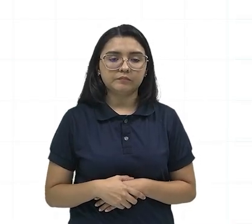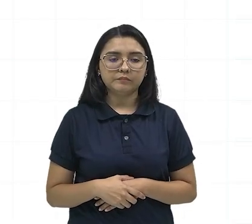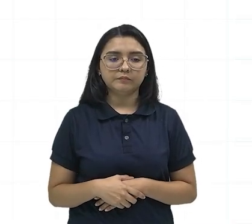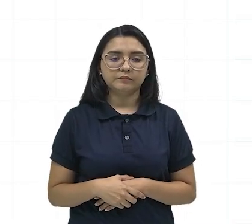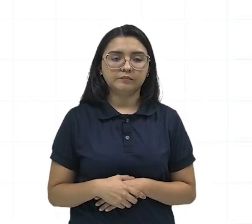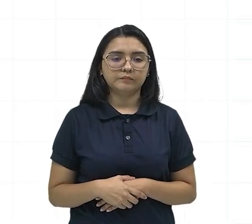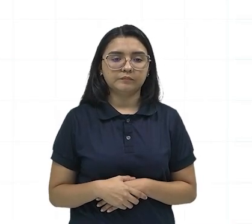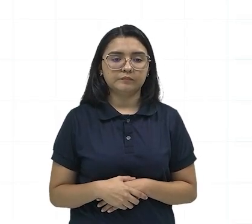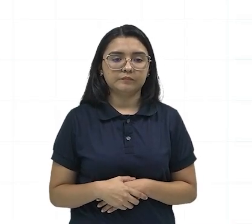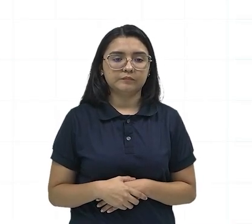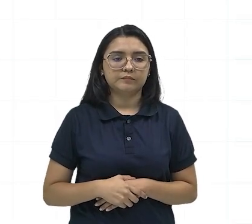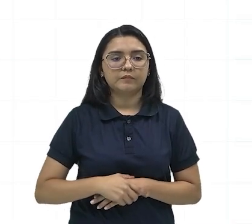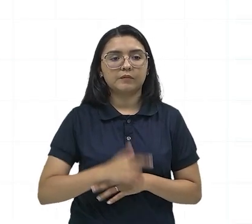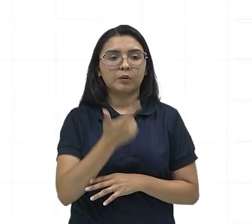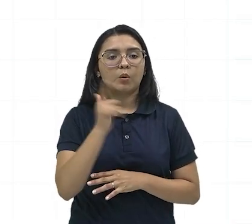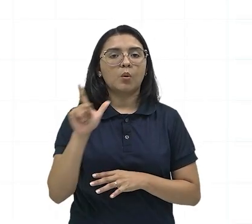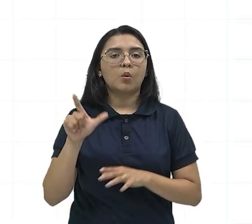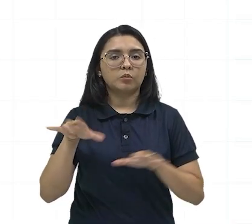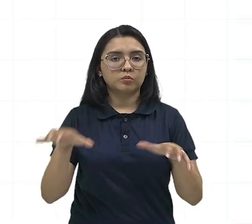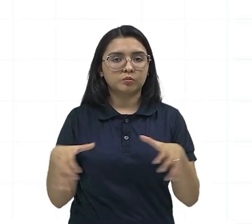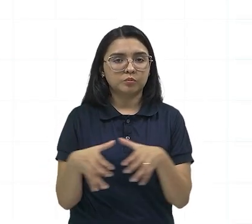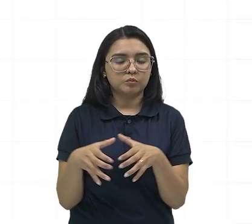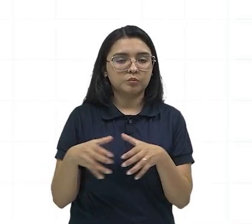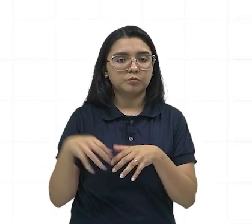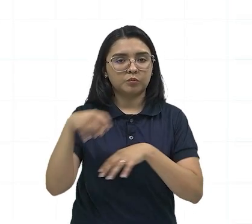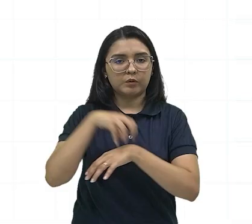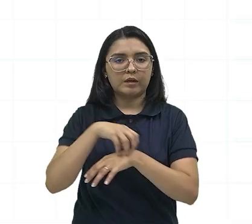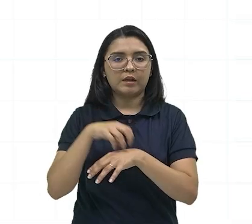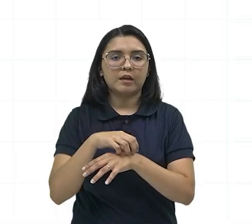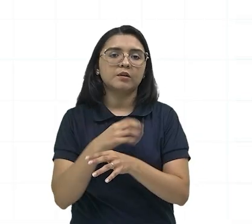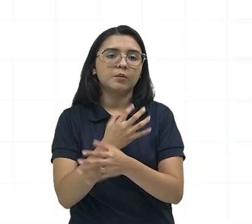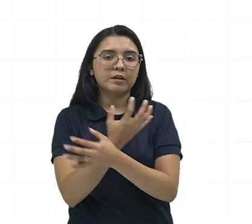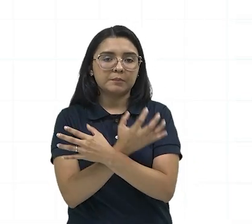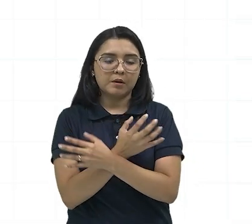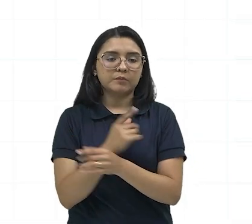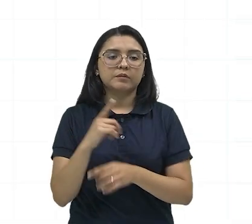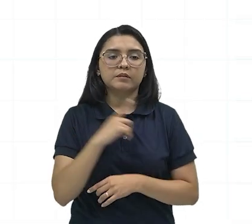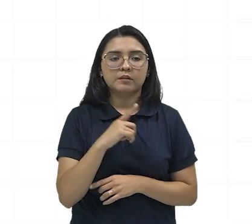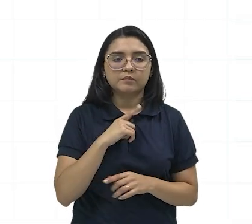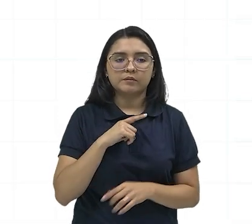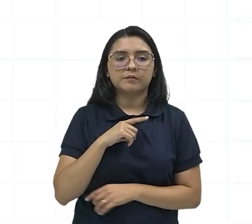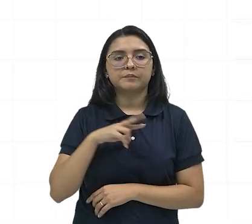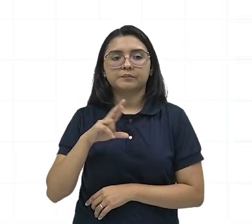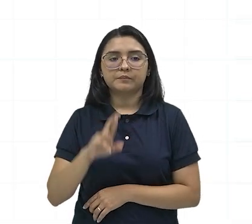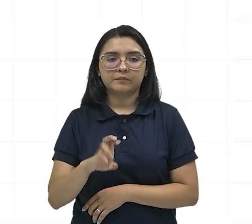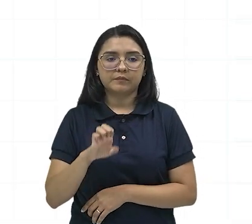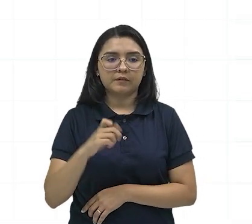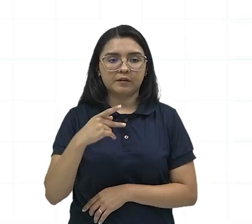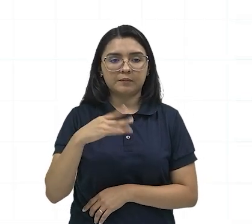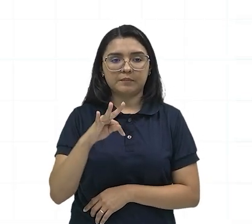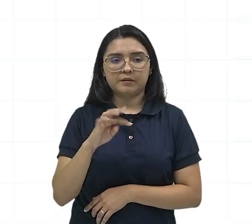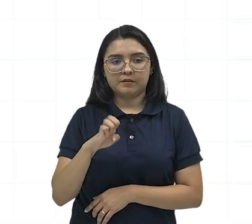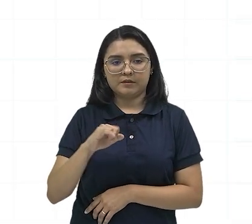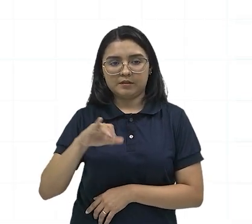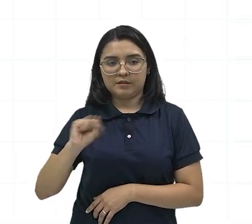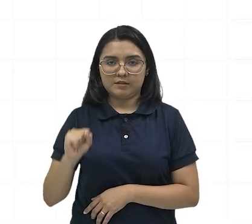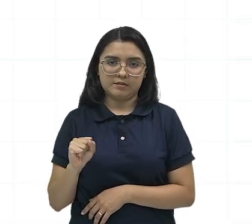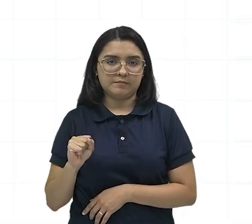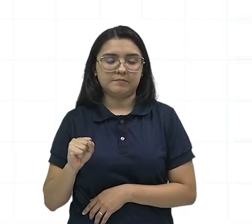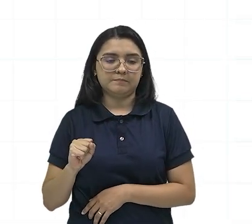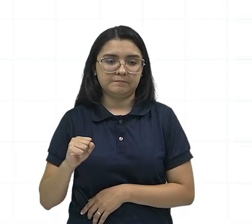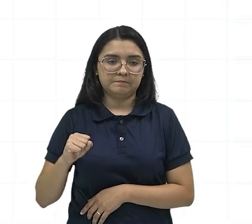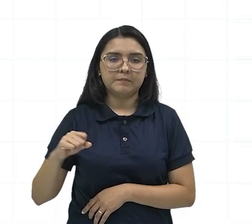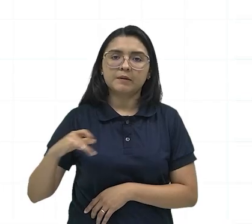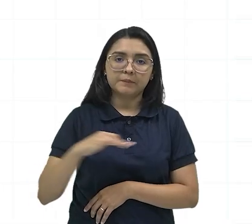ok? Mudando de grupo do reino animal, nós temos aí os répteis. Os répteis, eles possuem